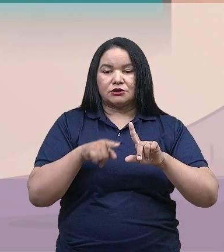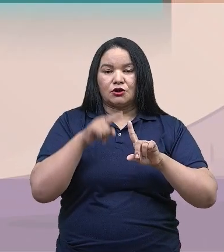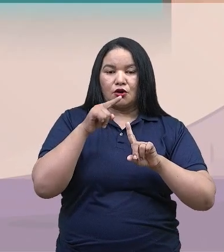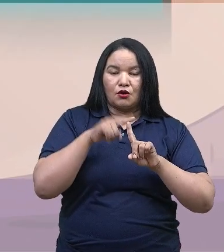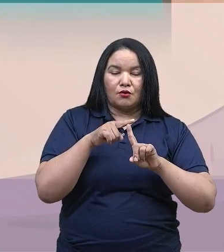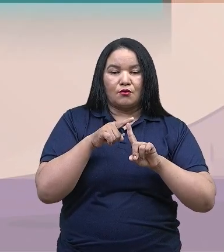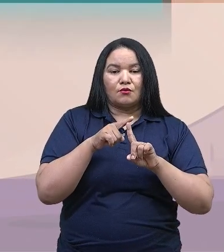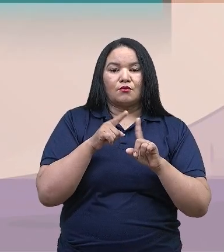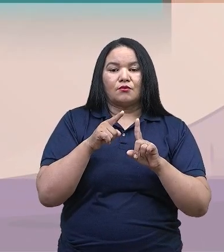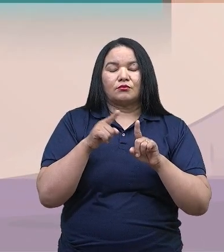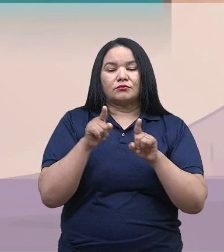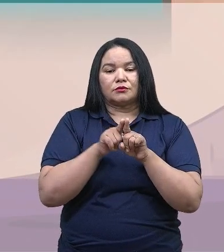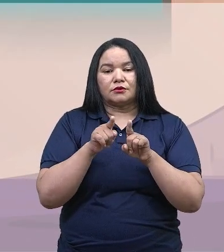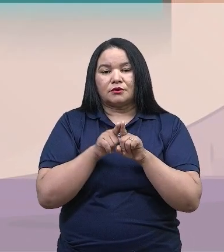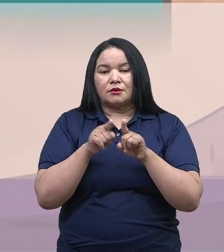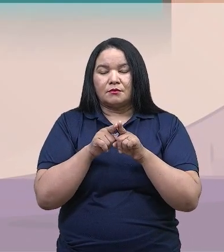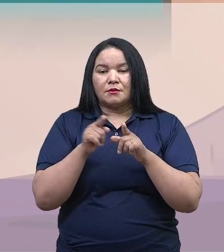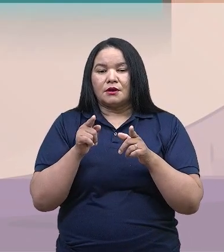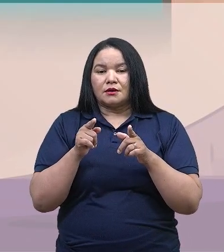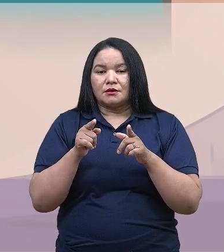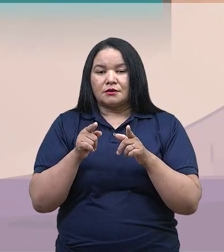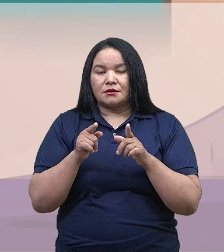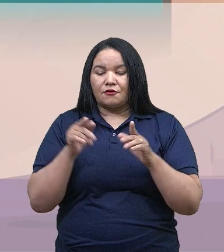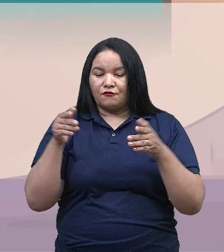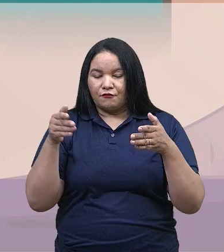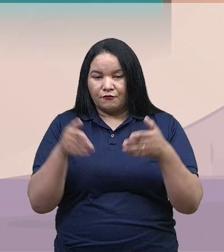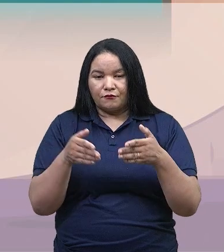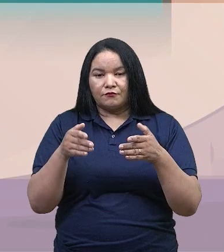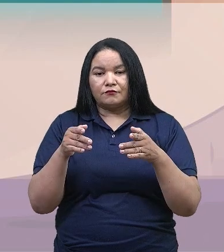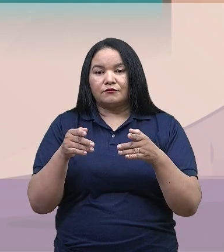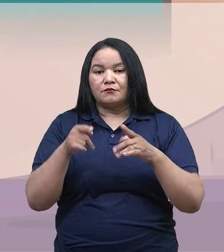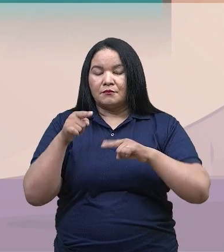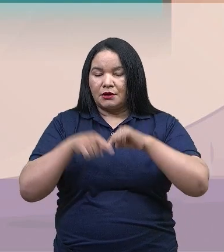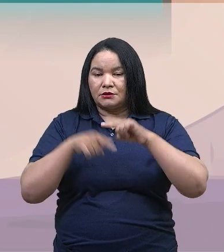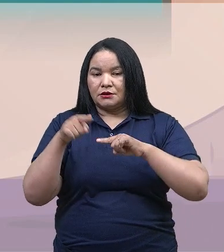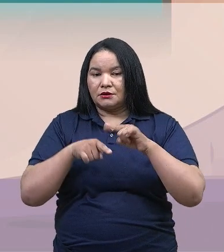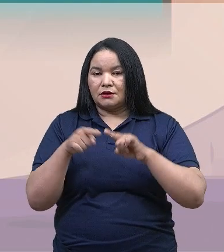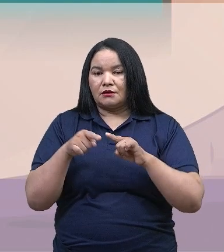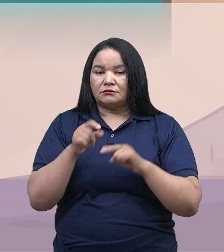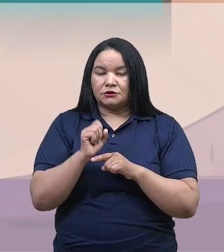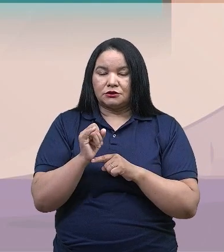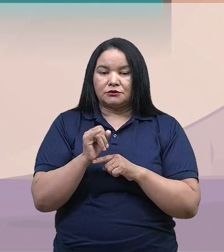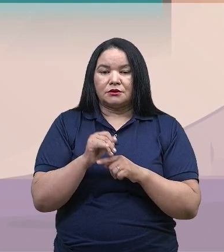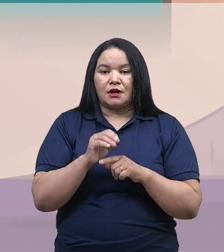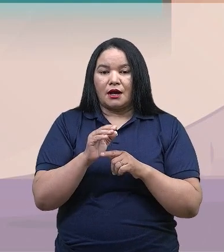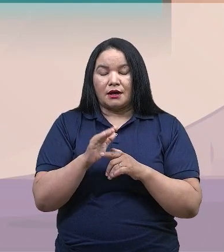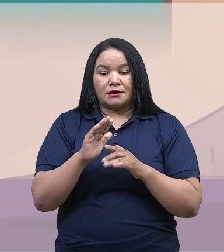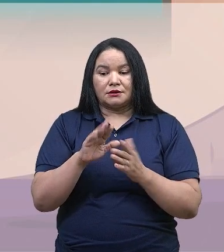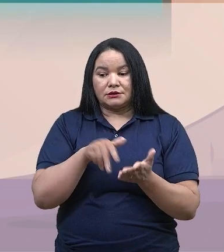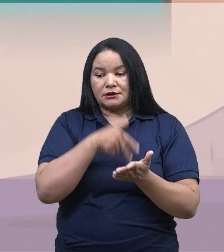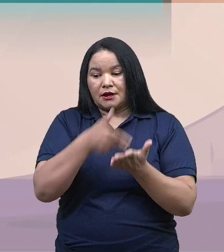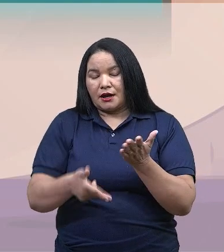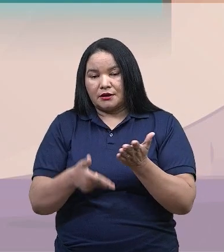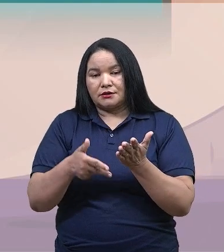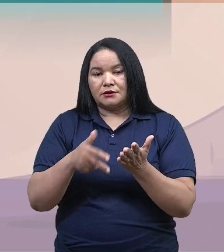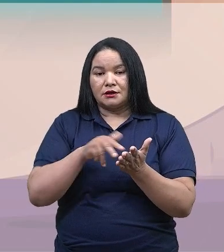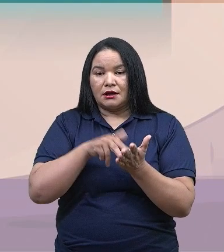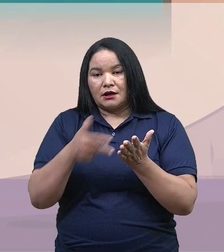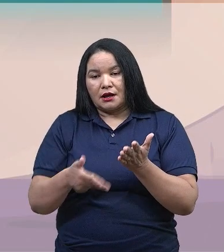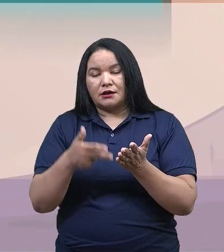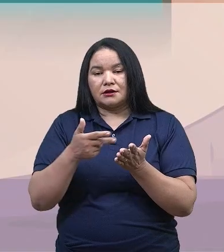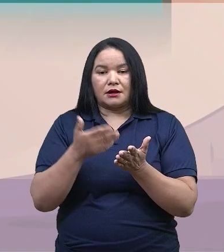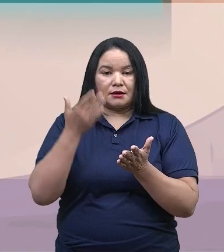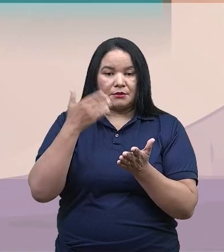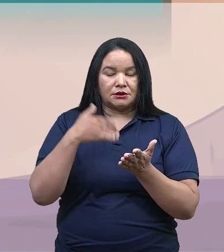evitando quedas, evitando de você machucar a nuca, né? Quando você cai com a cabeça ali para trás,